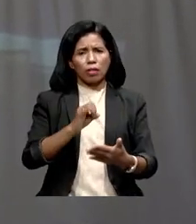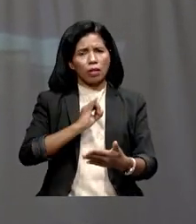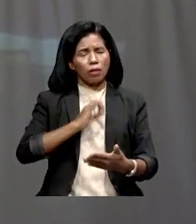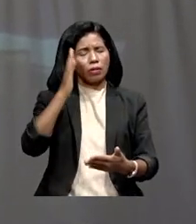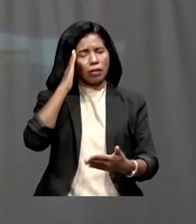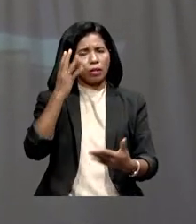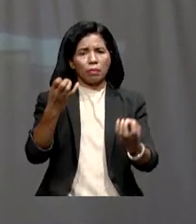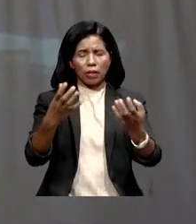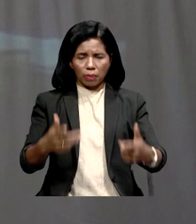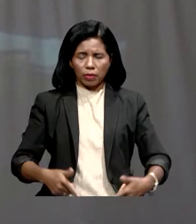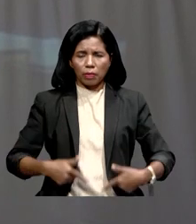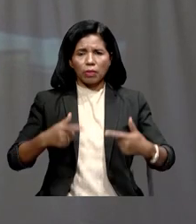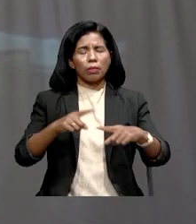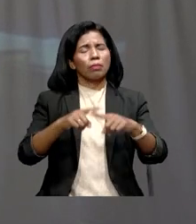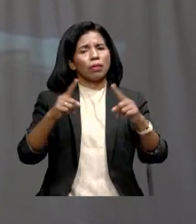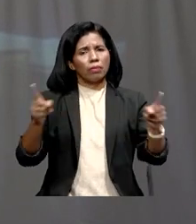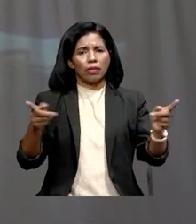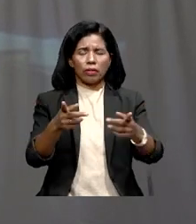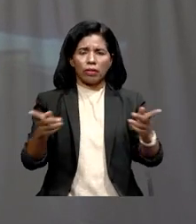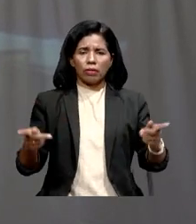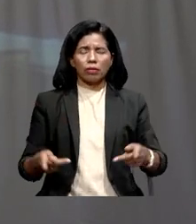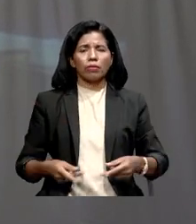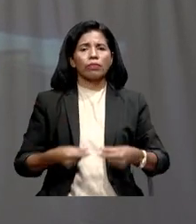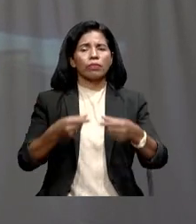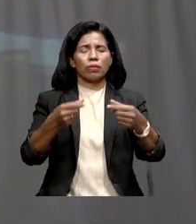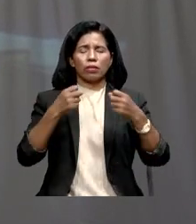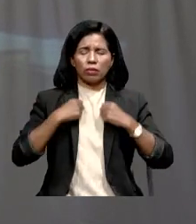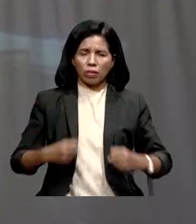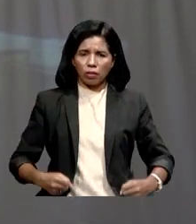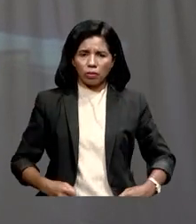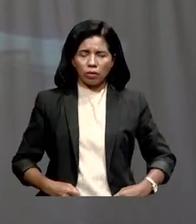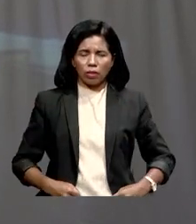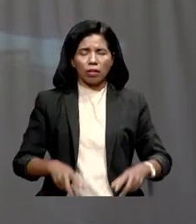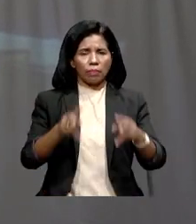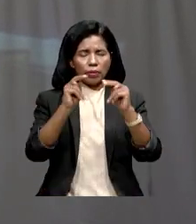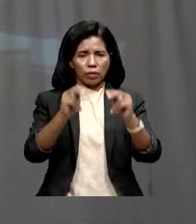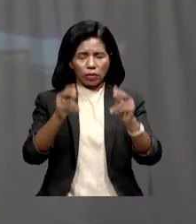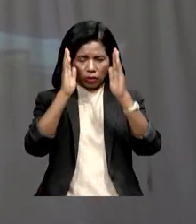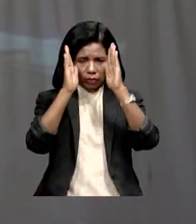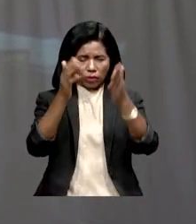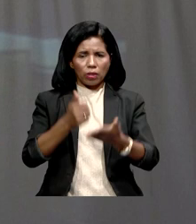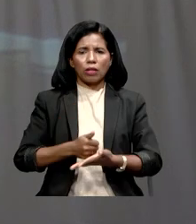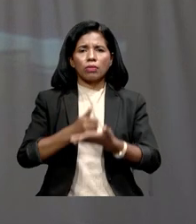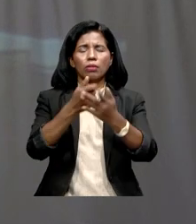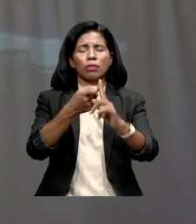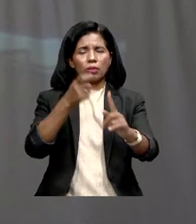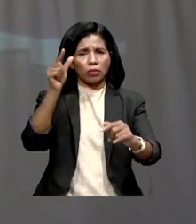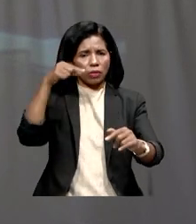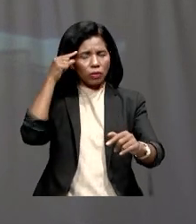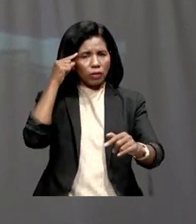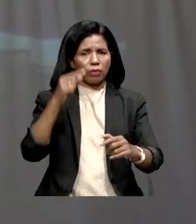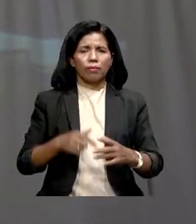Moris. Mas a condição de saúde da Roma precisa de atenção se